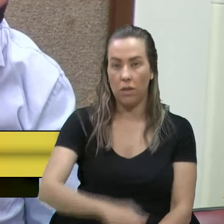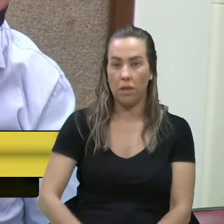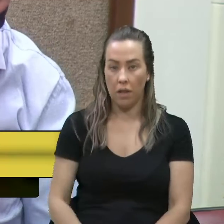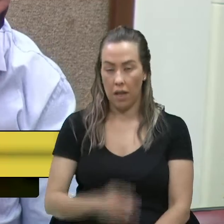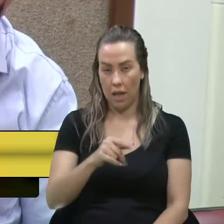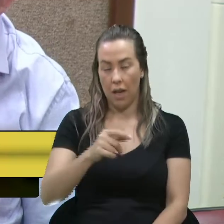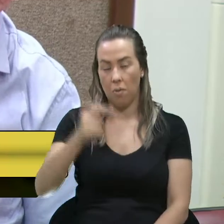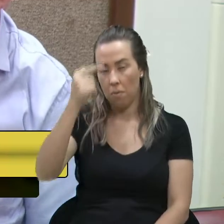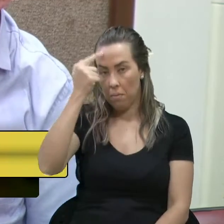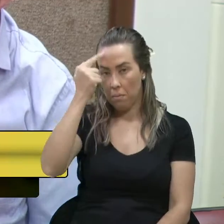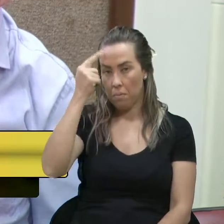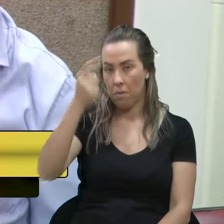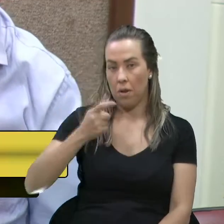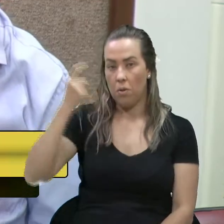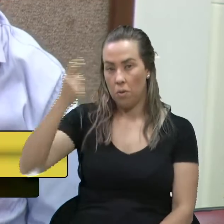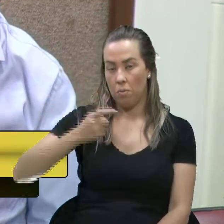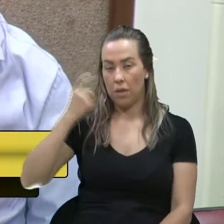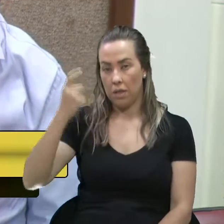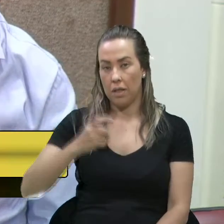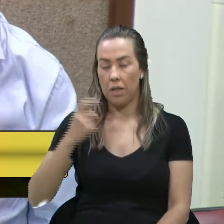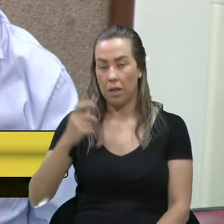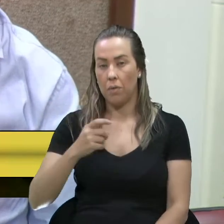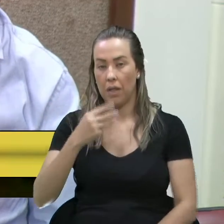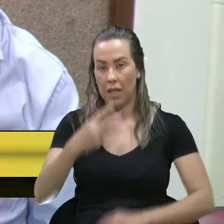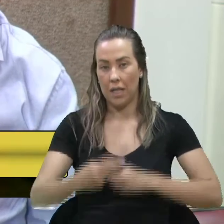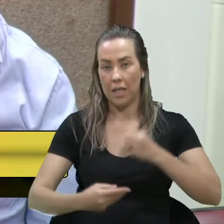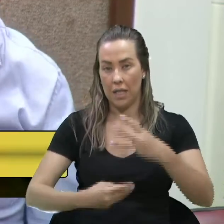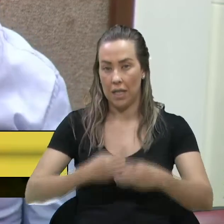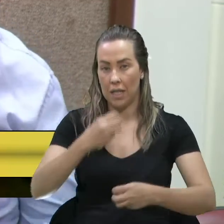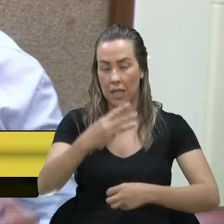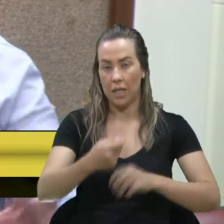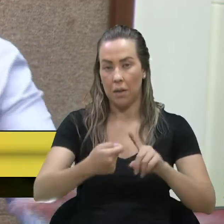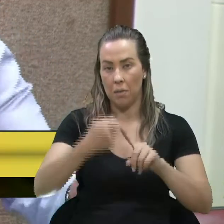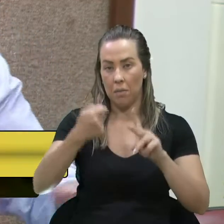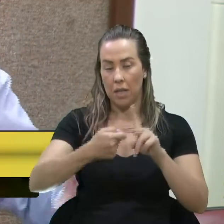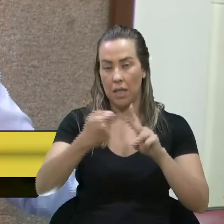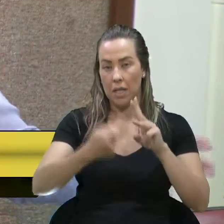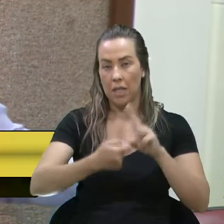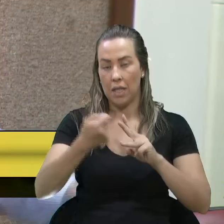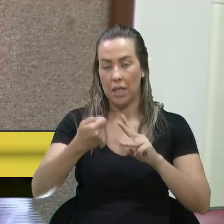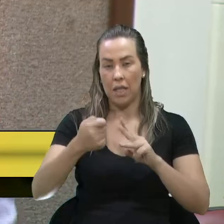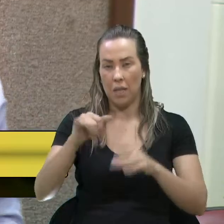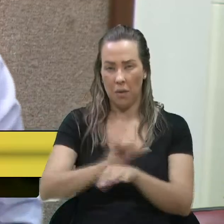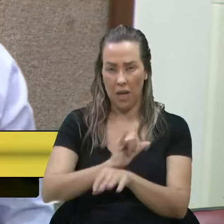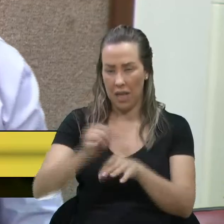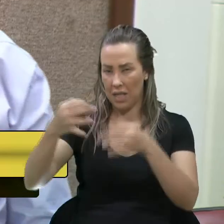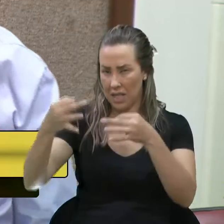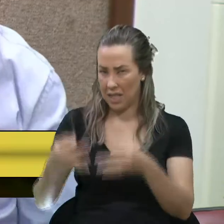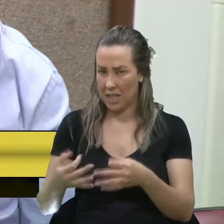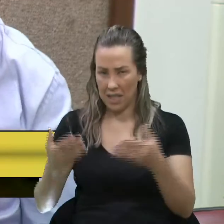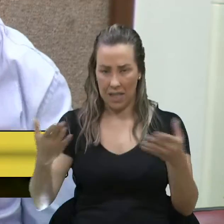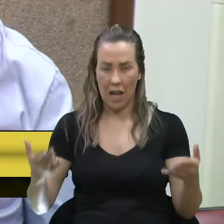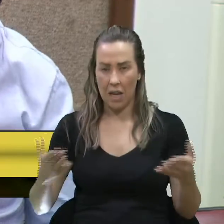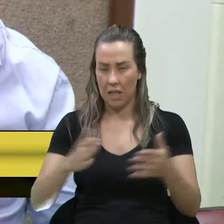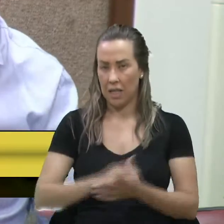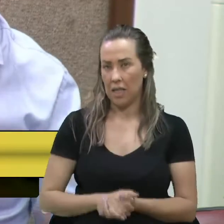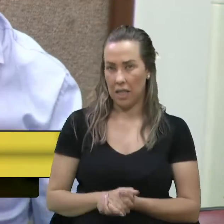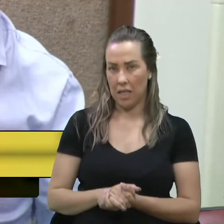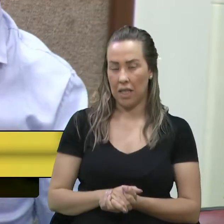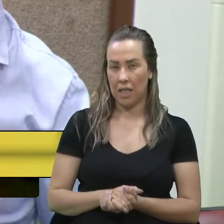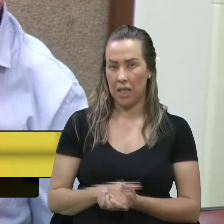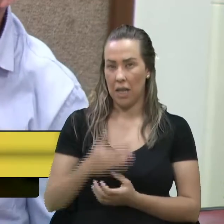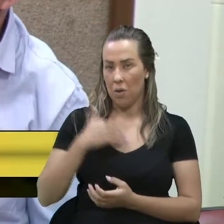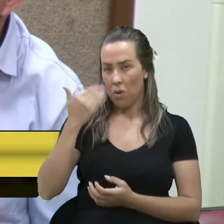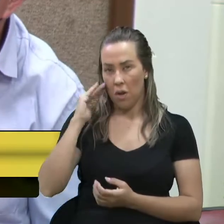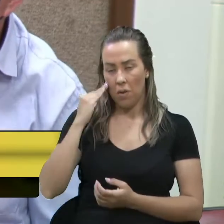modo de pensar. E quanto à trimestralidade, se for a forma, essa não é a forma correta, eu não